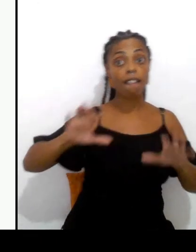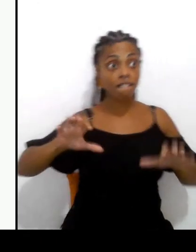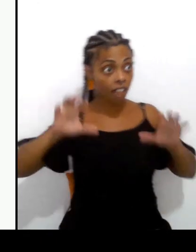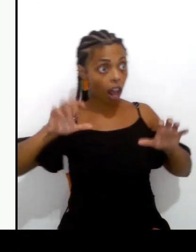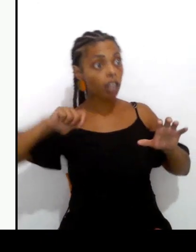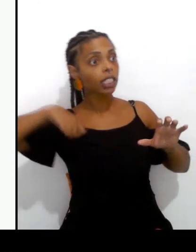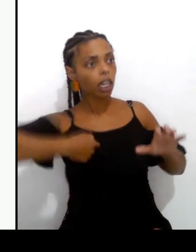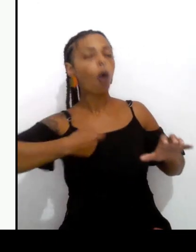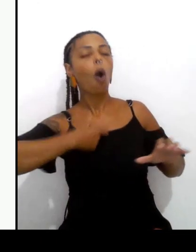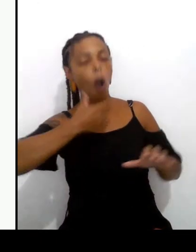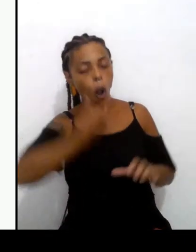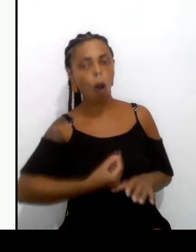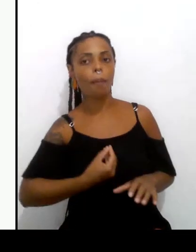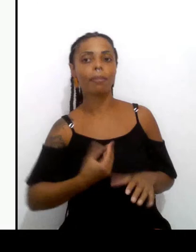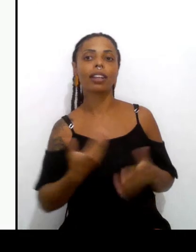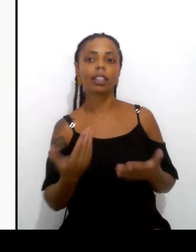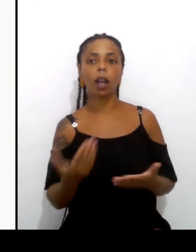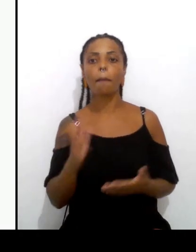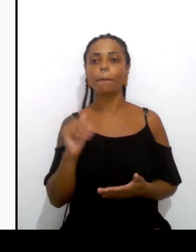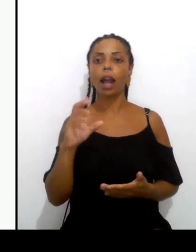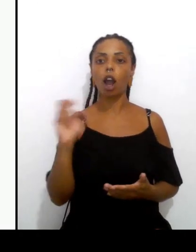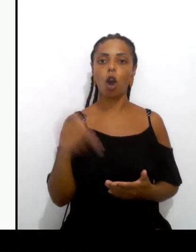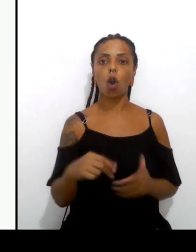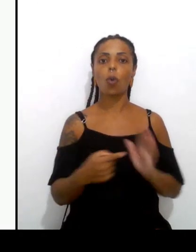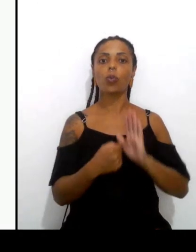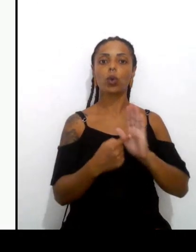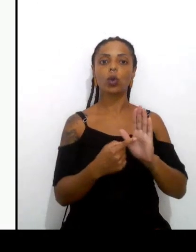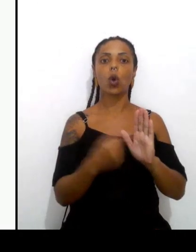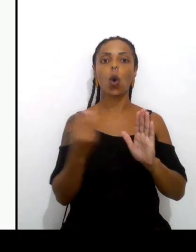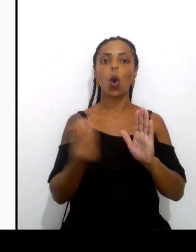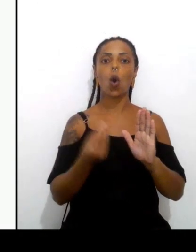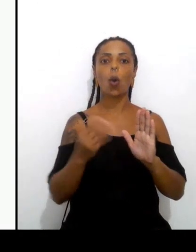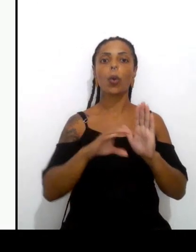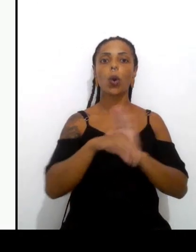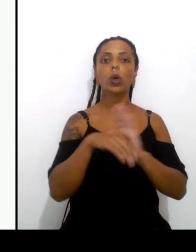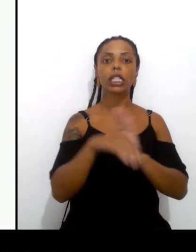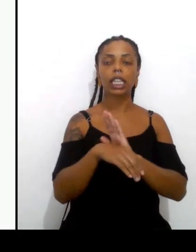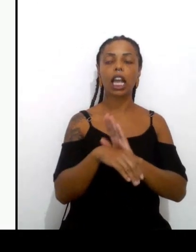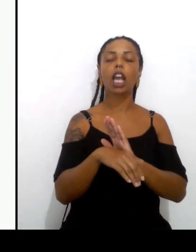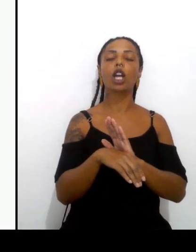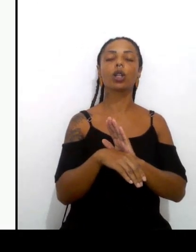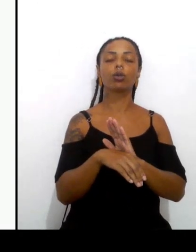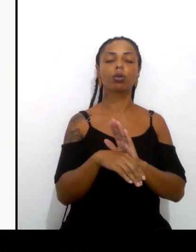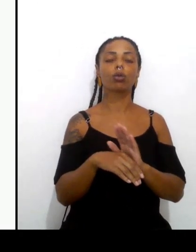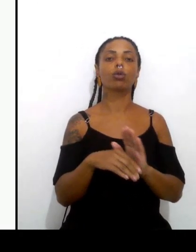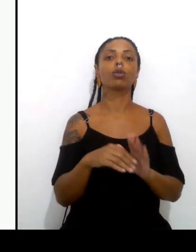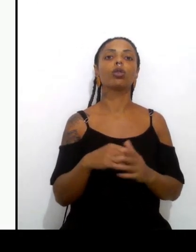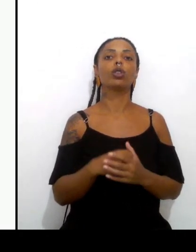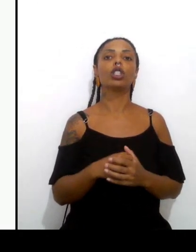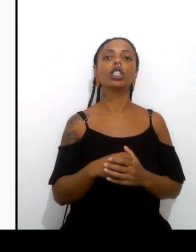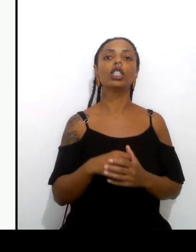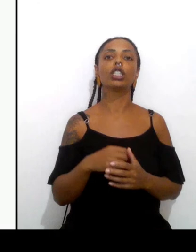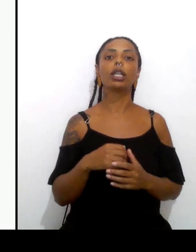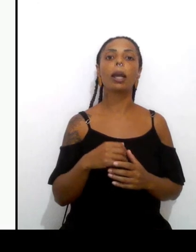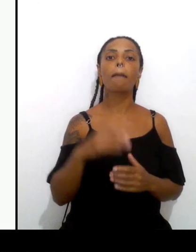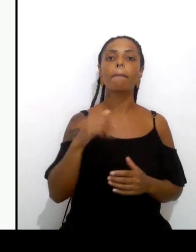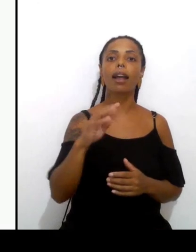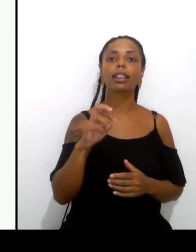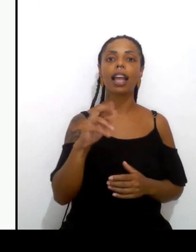trouxe o conceito de materialismo de base no seu desenvolvimento da proximidade homem animal